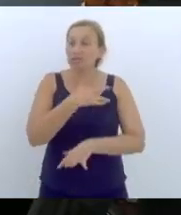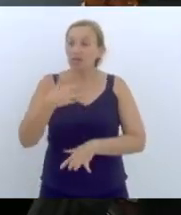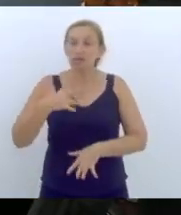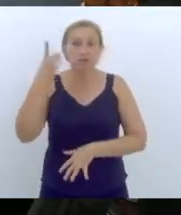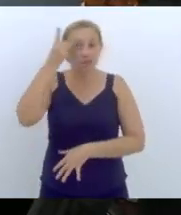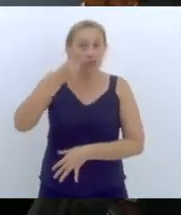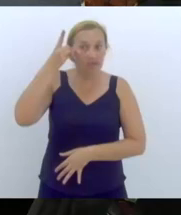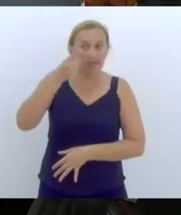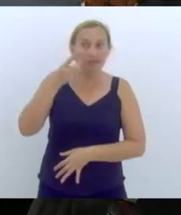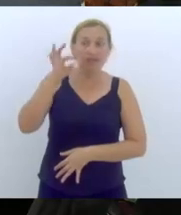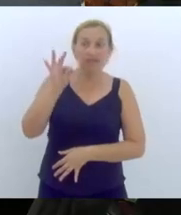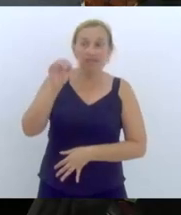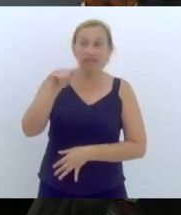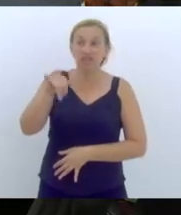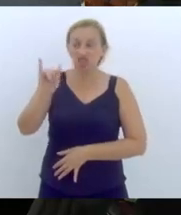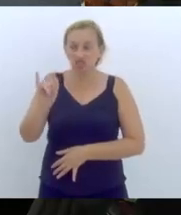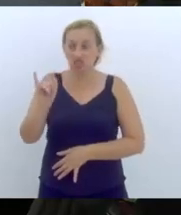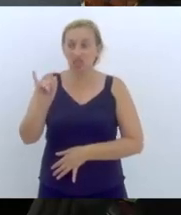deputado Tande Vieira.